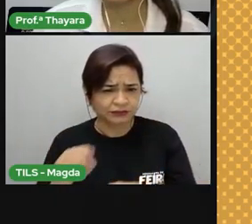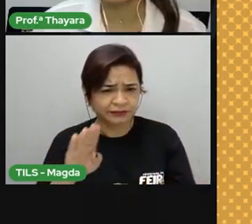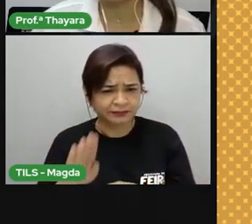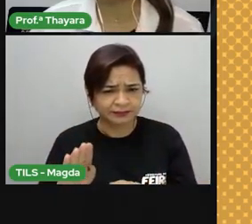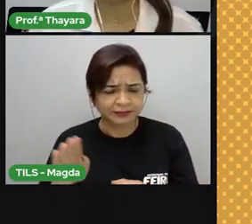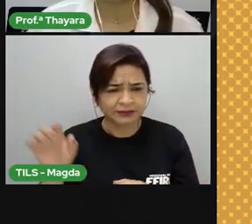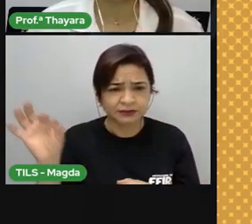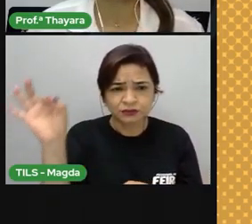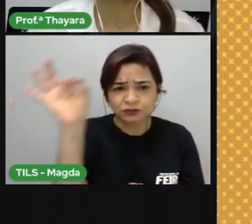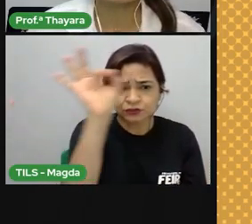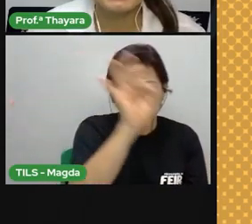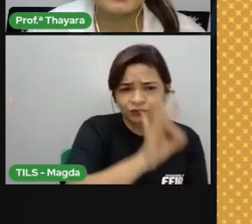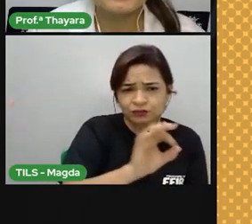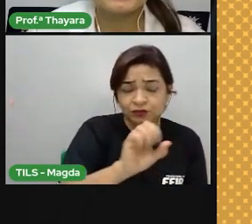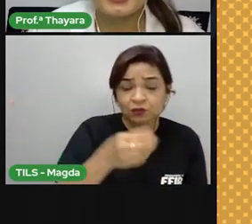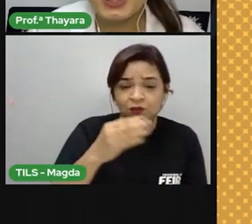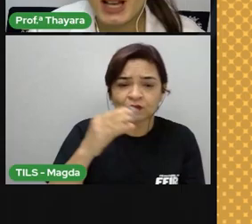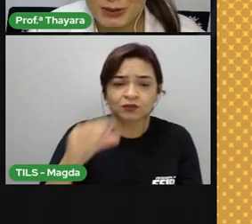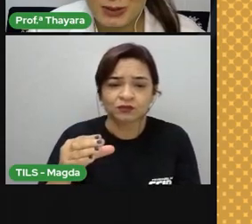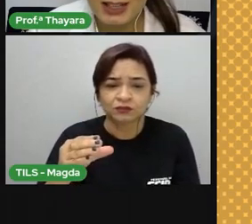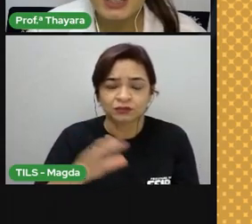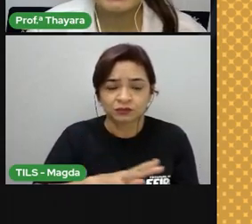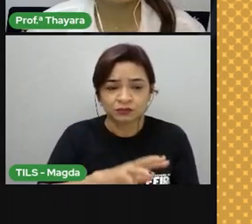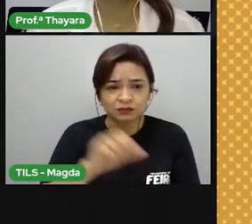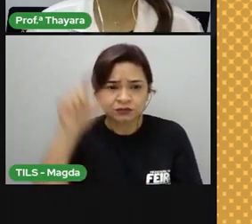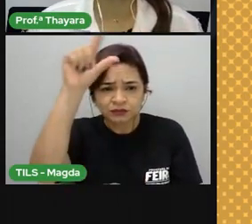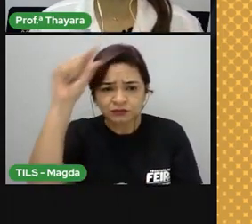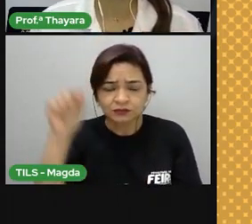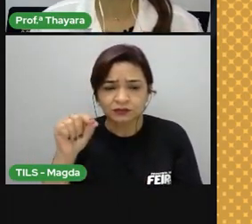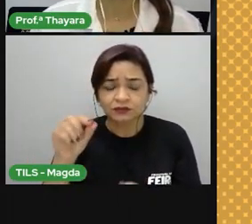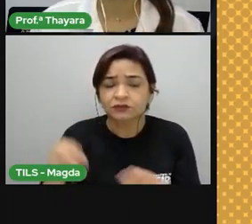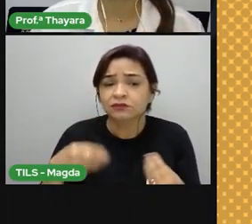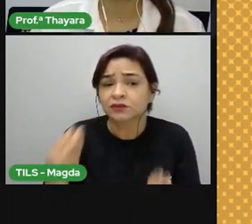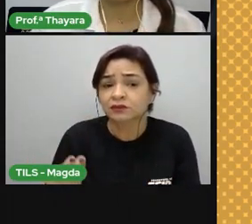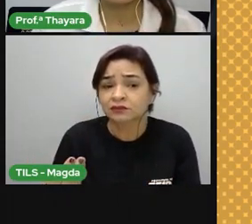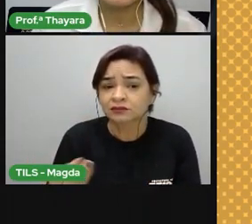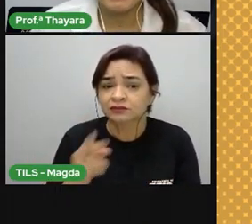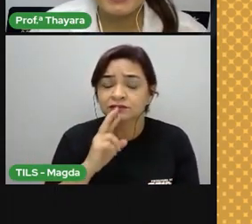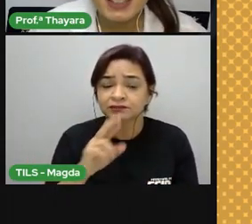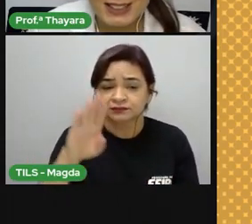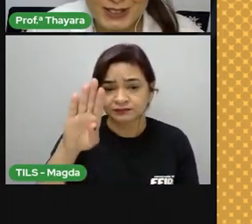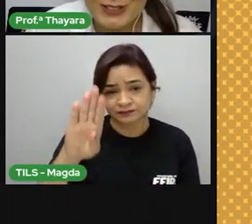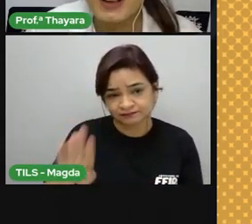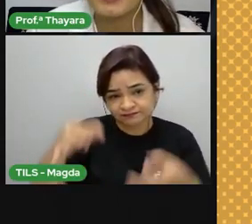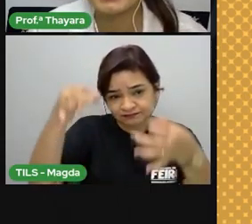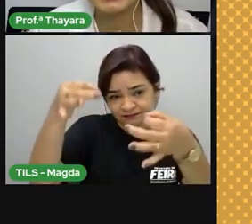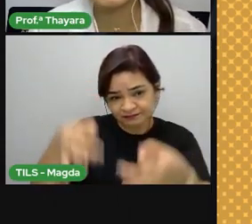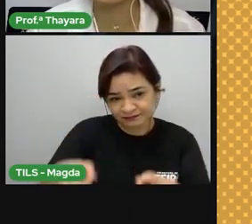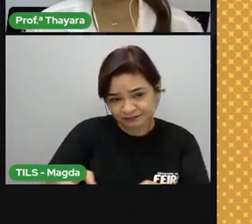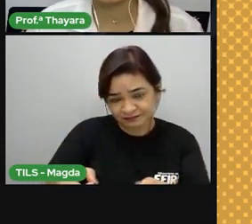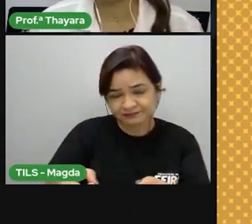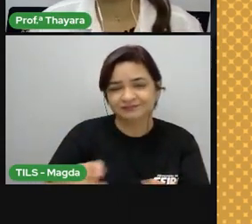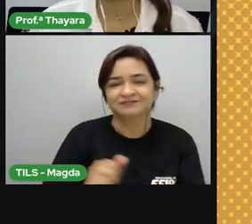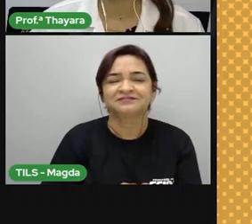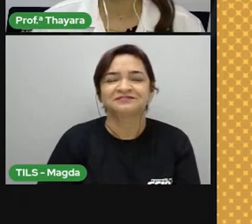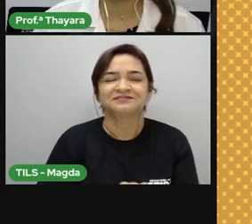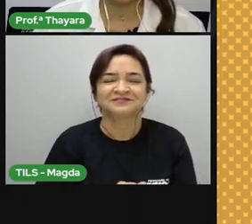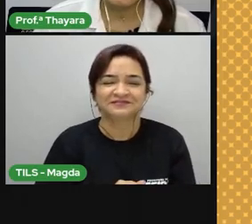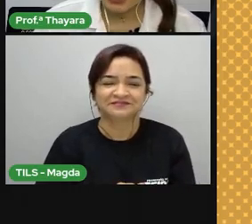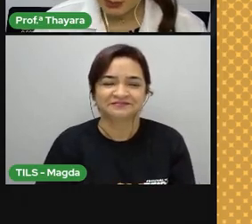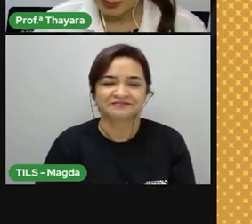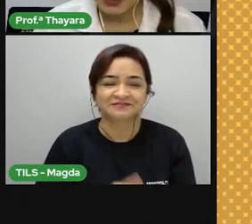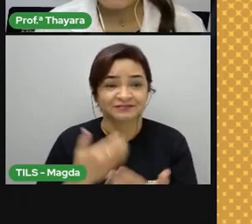astros e universo, ou letra C, o estudo da Lua? Então, quem respondeu que era a letra B, acertou. É o estudo dos astros e